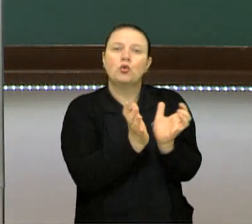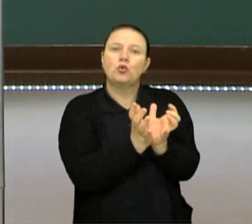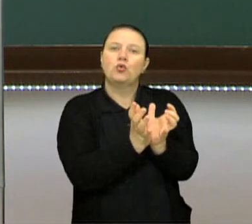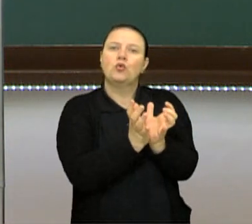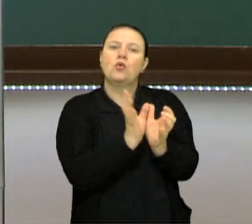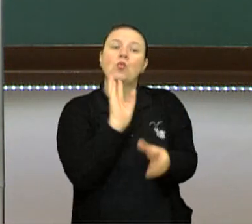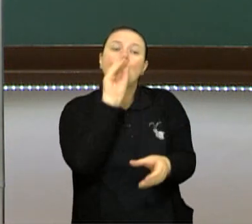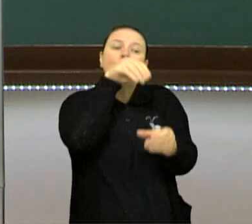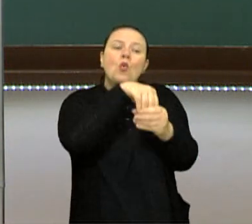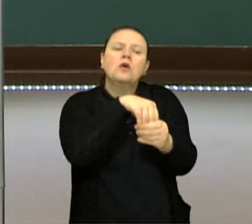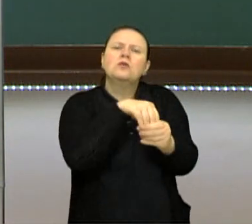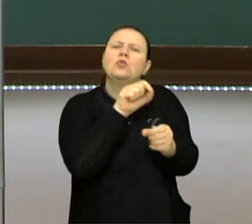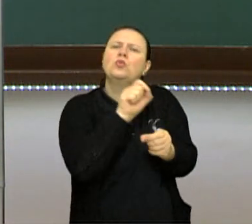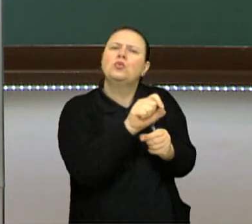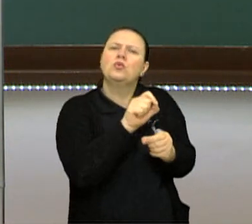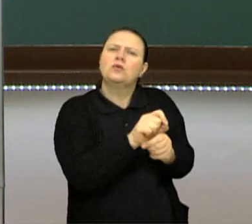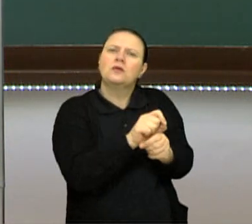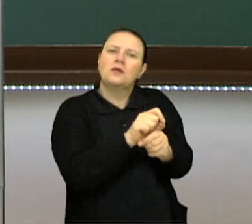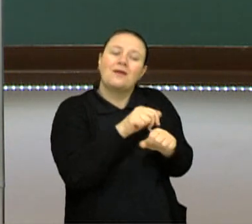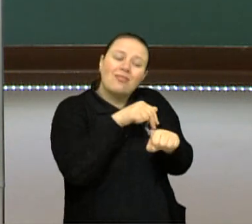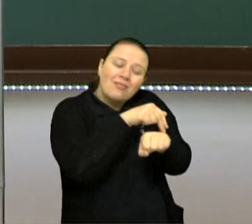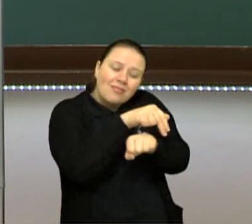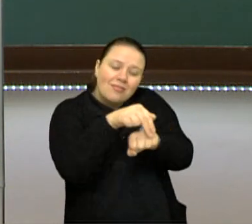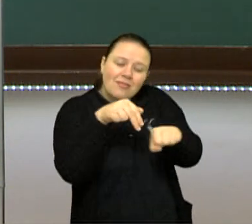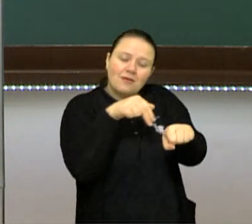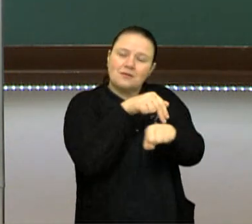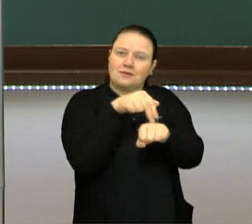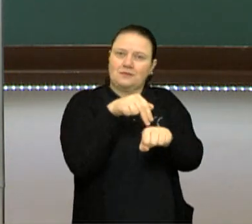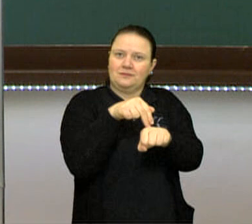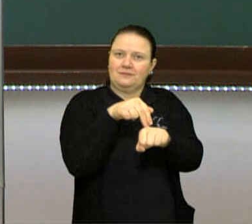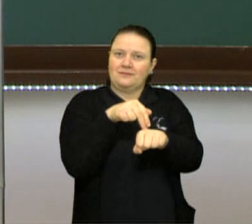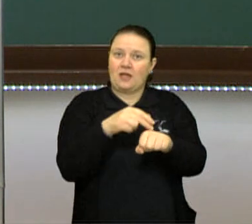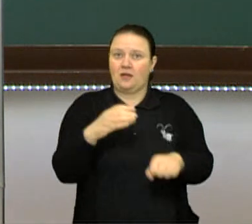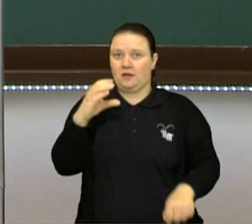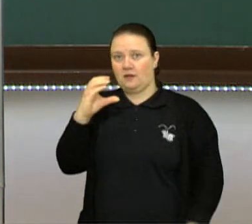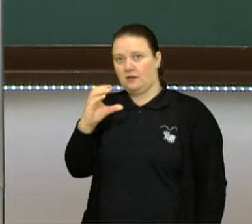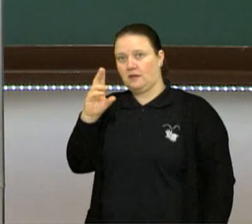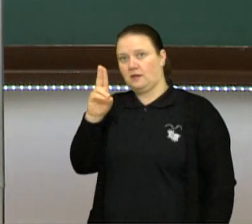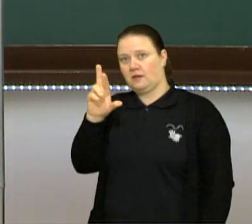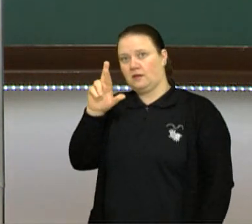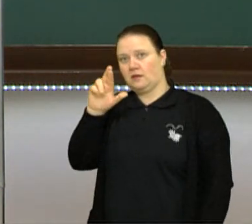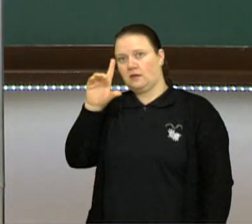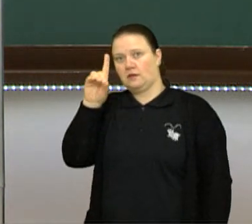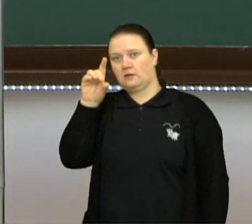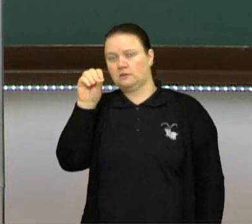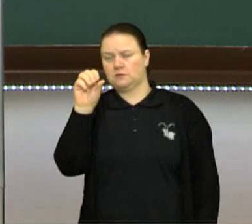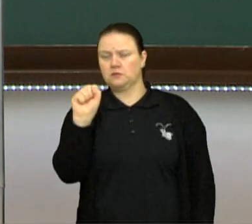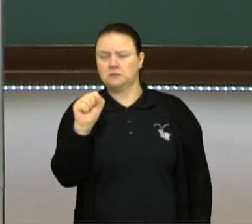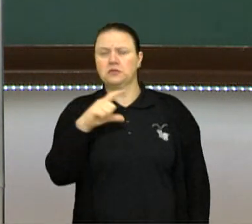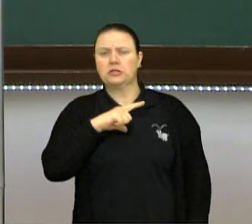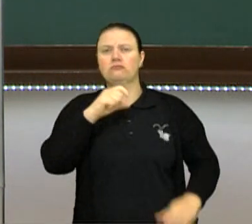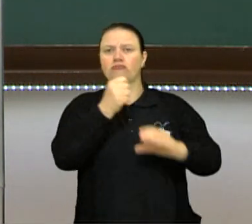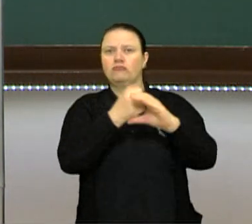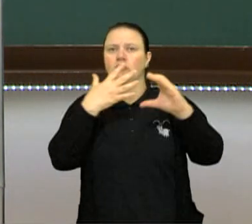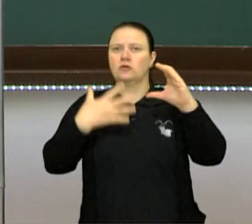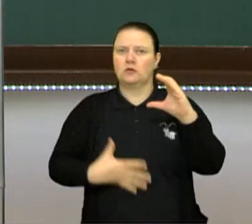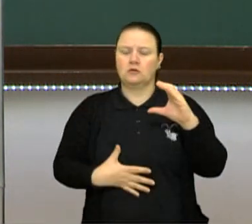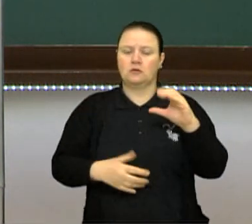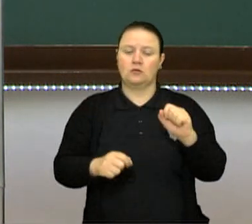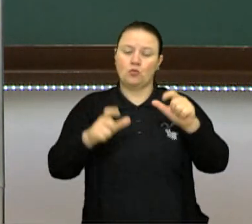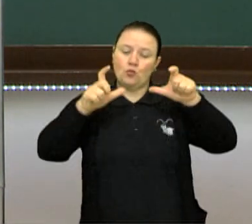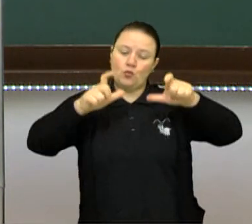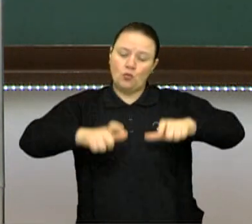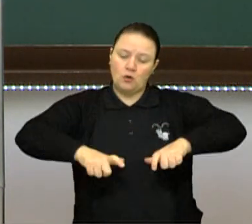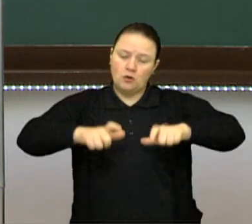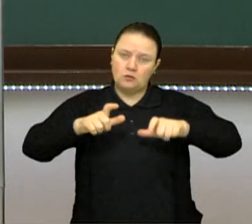de conjunto. E aí eu chamo de nação. Os curdos têm essa característica. A região se consolidou